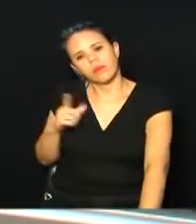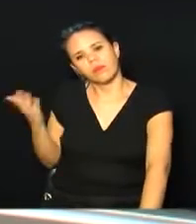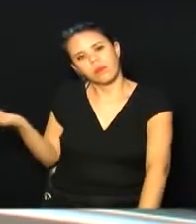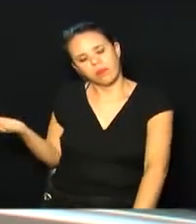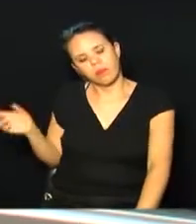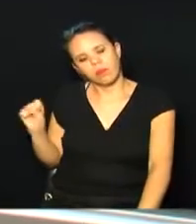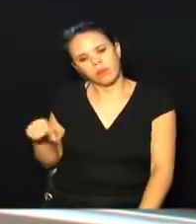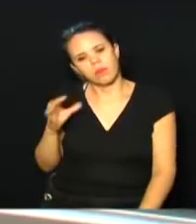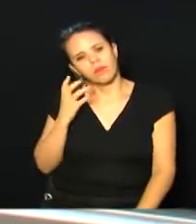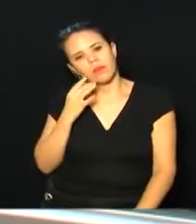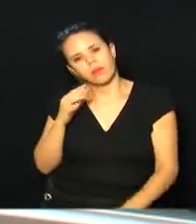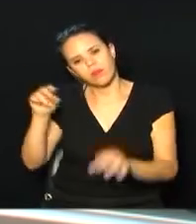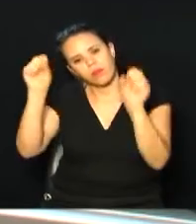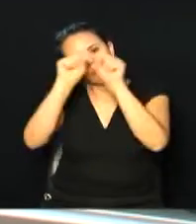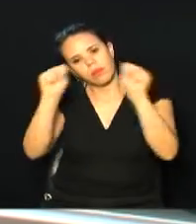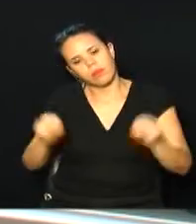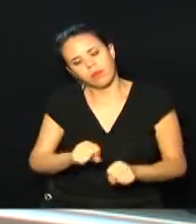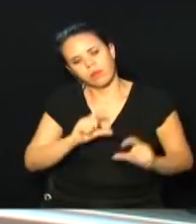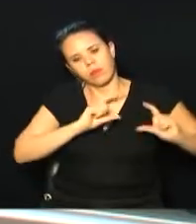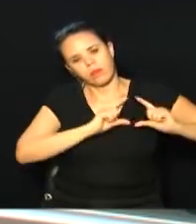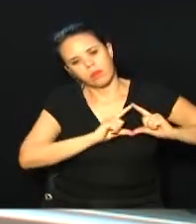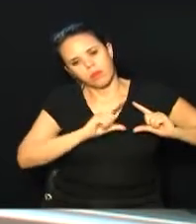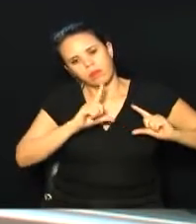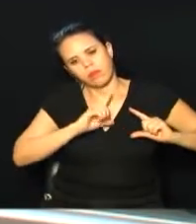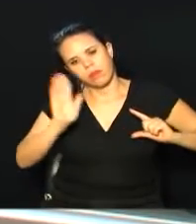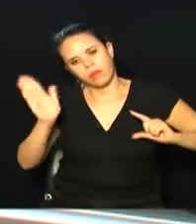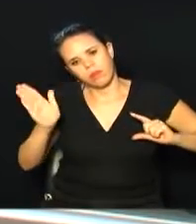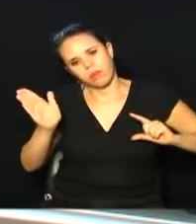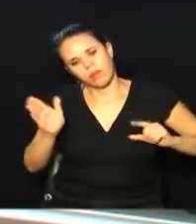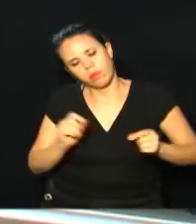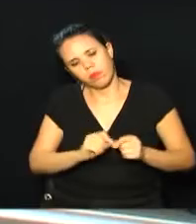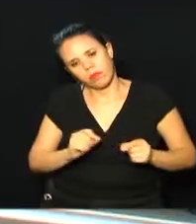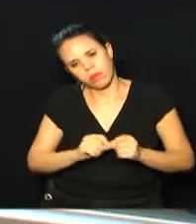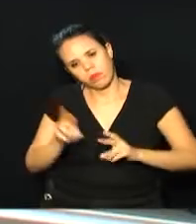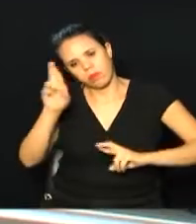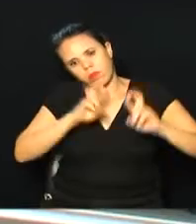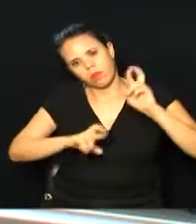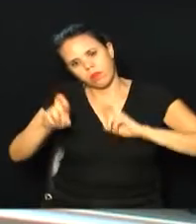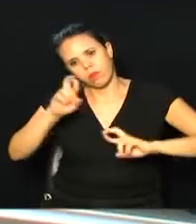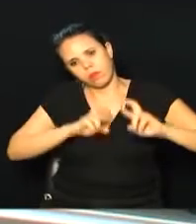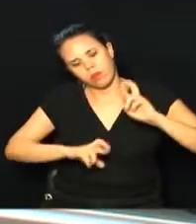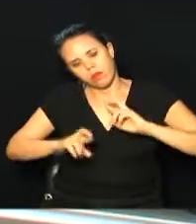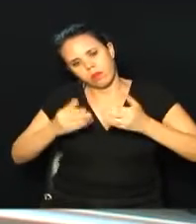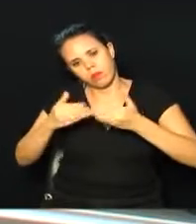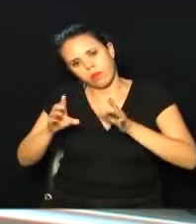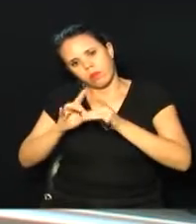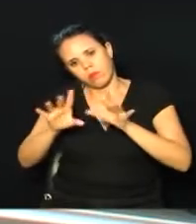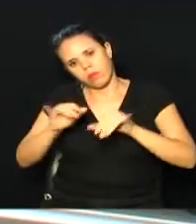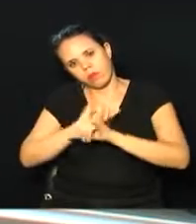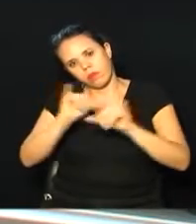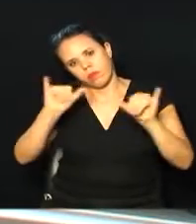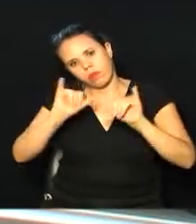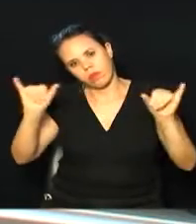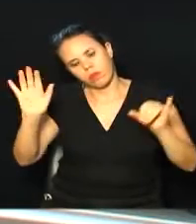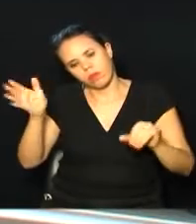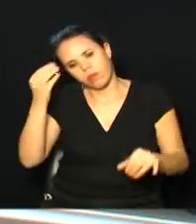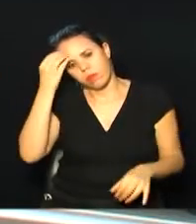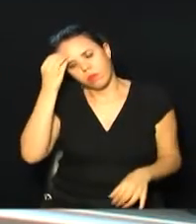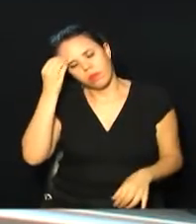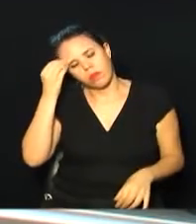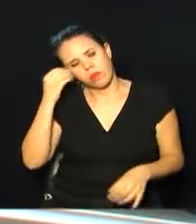o Sistema de Defesa Civil, já que faz esse monitoramento e permite o alerta,